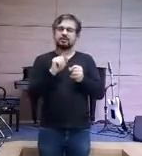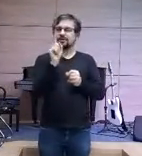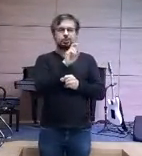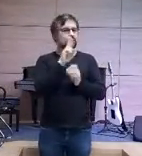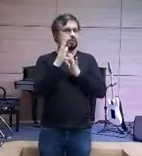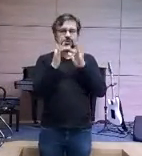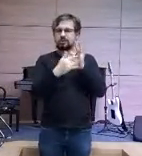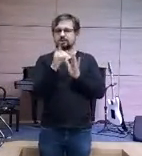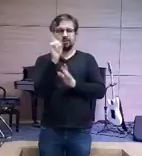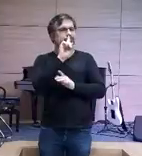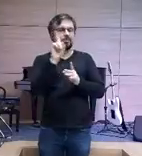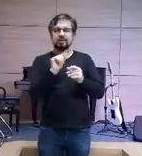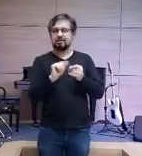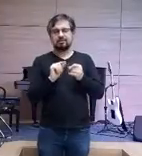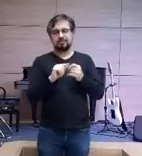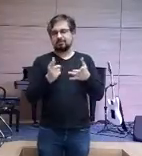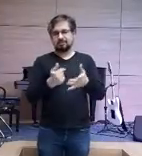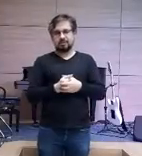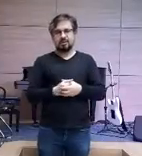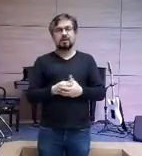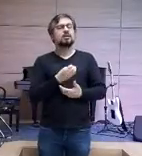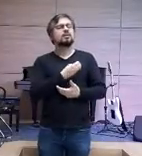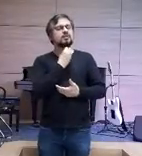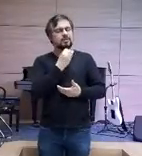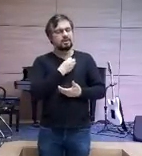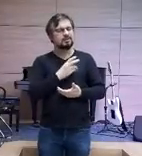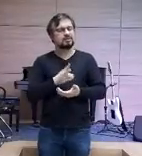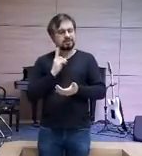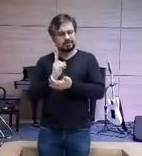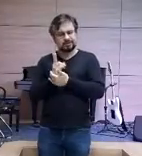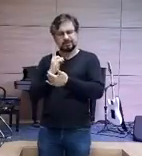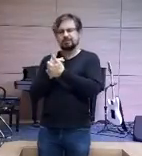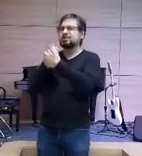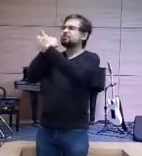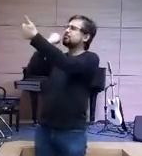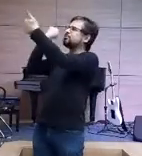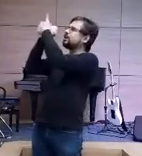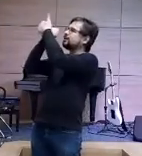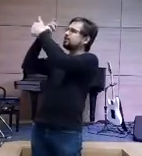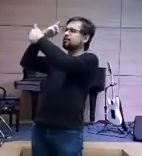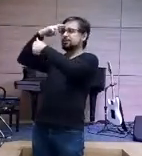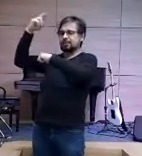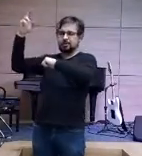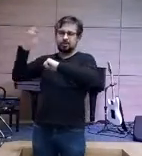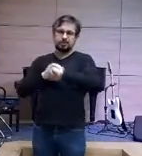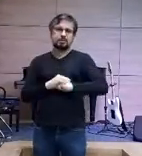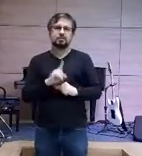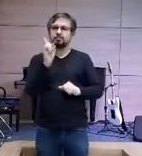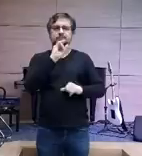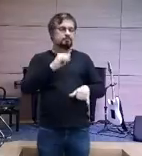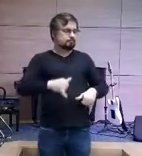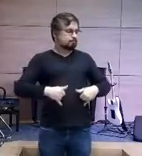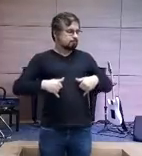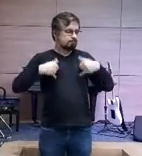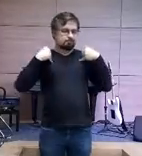Jesus e viva sempre próximo do senhor não deixa o orgulho bater na sua porta